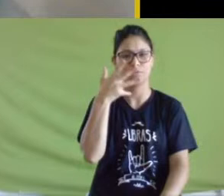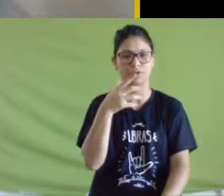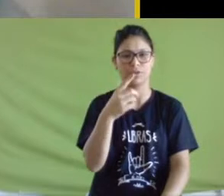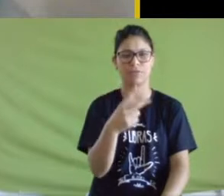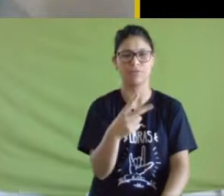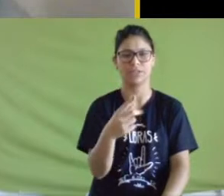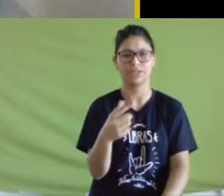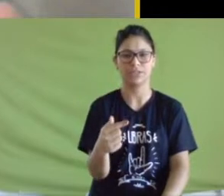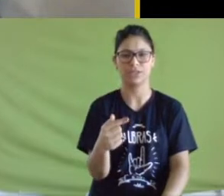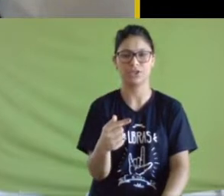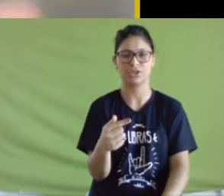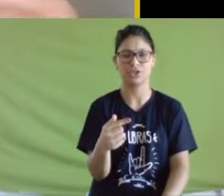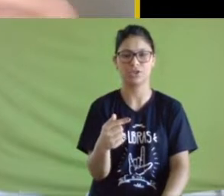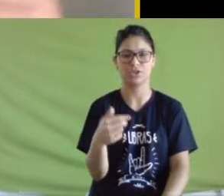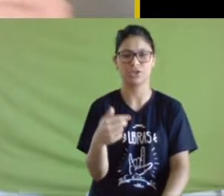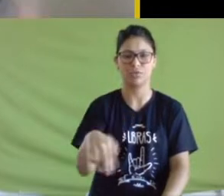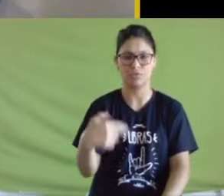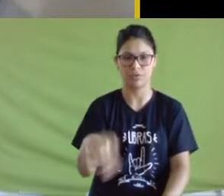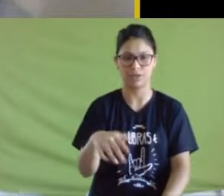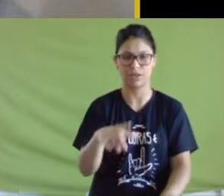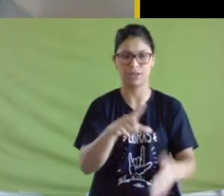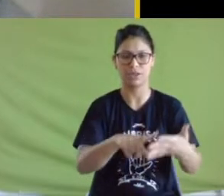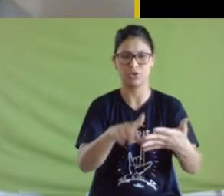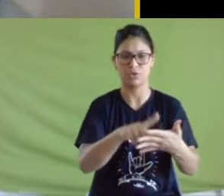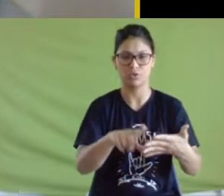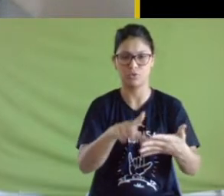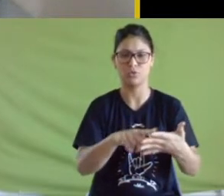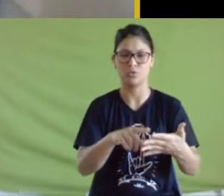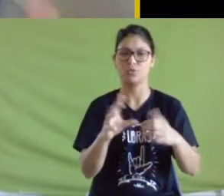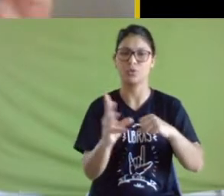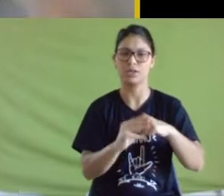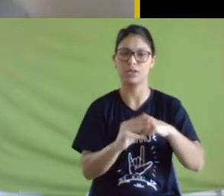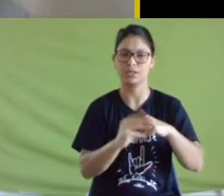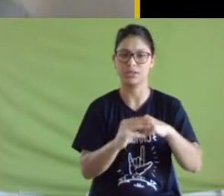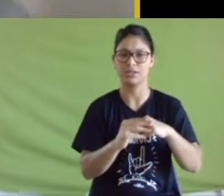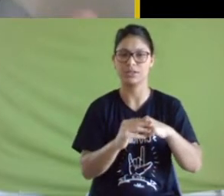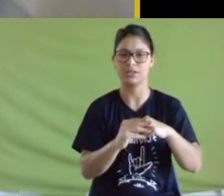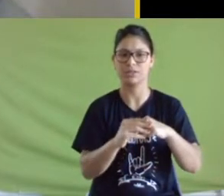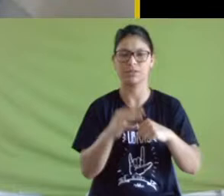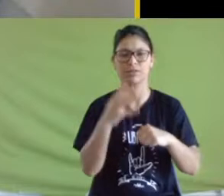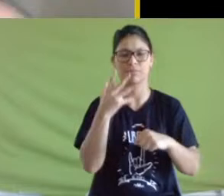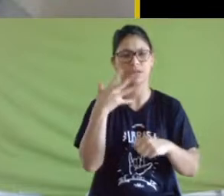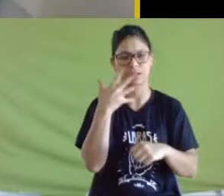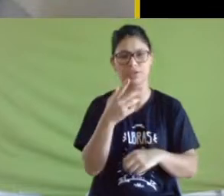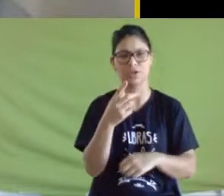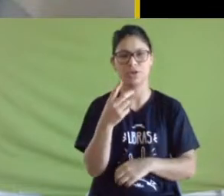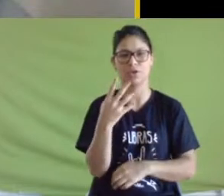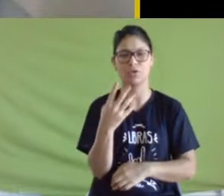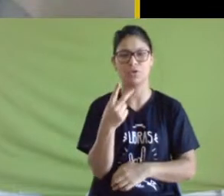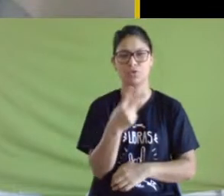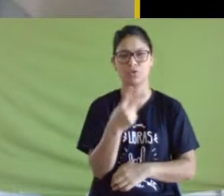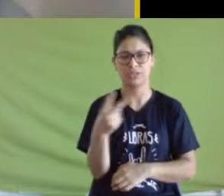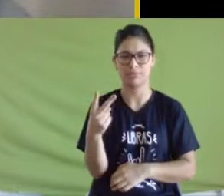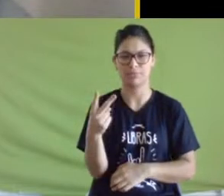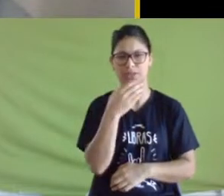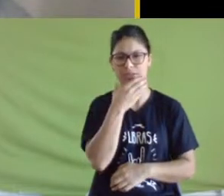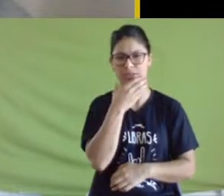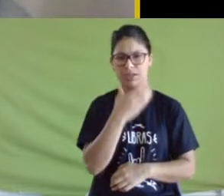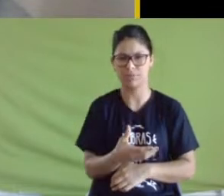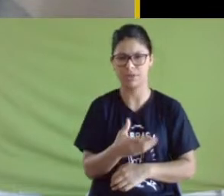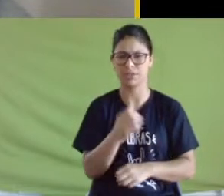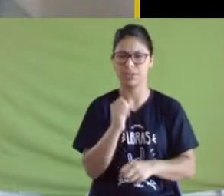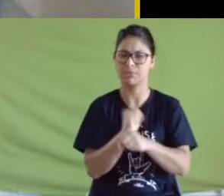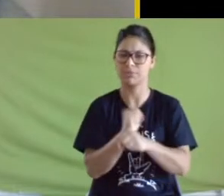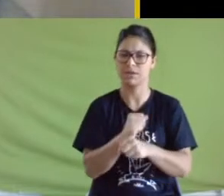e conhecimento. Temos também palestras já agendadas para as próximas semanas de dezembro, com um período de recesso